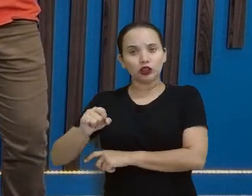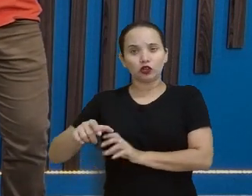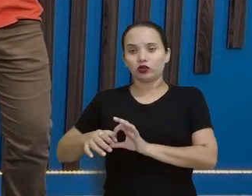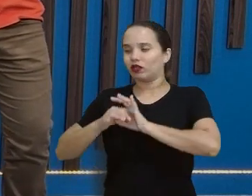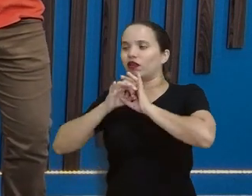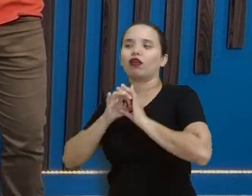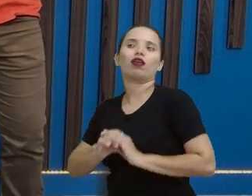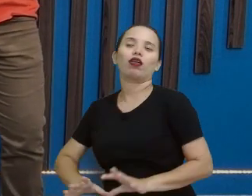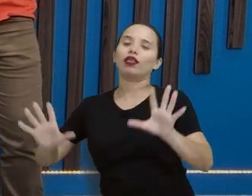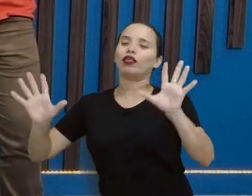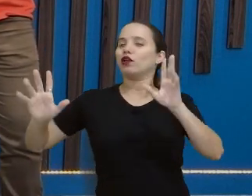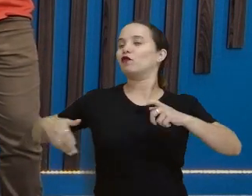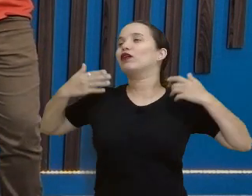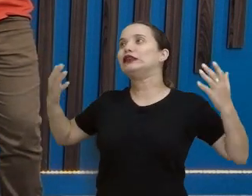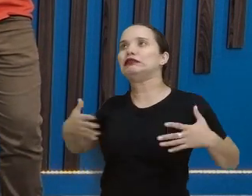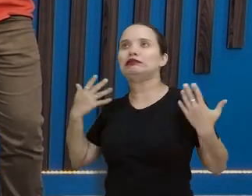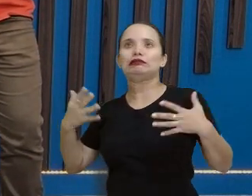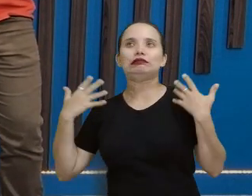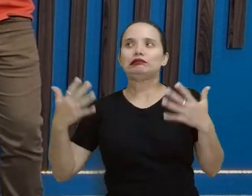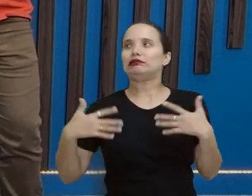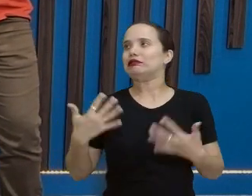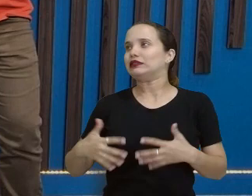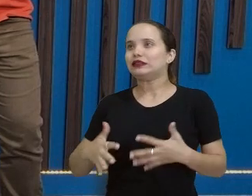se empolga muito e depois,